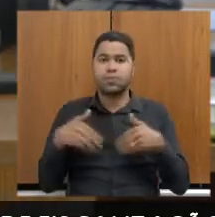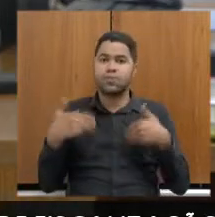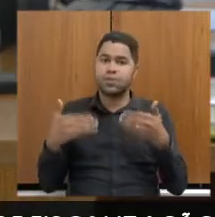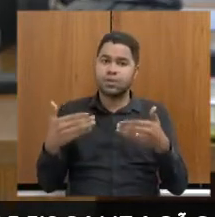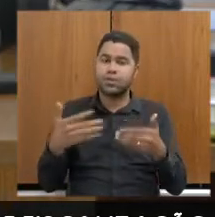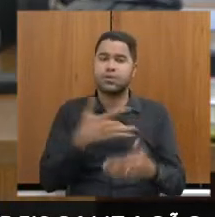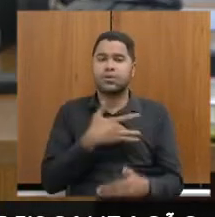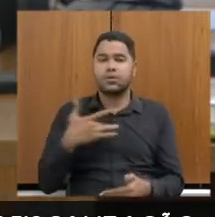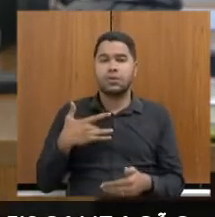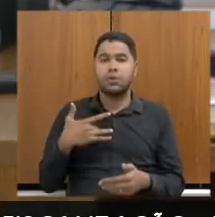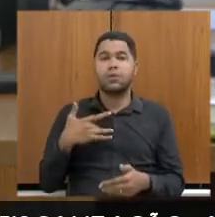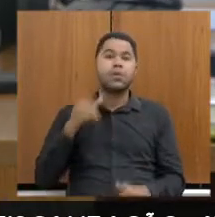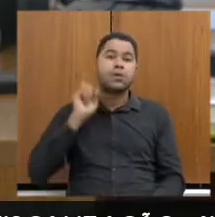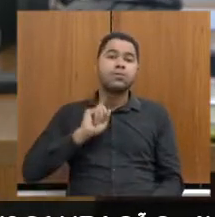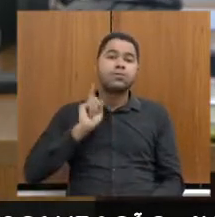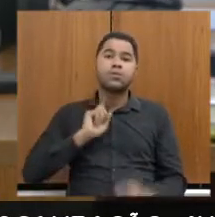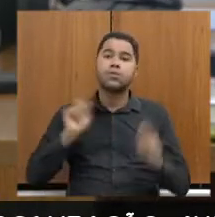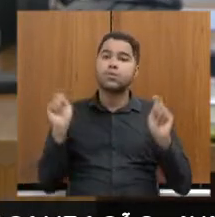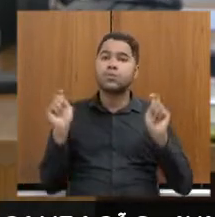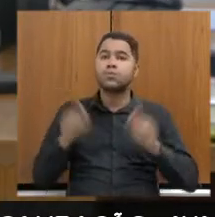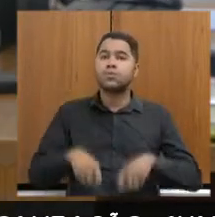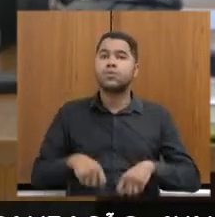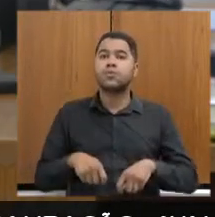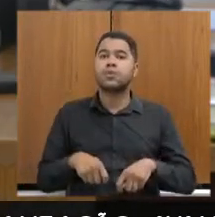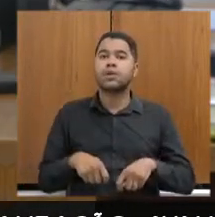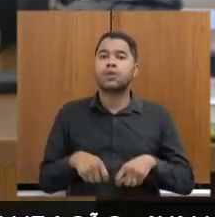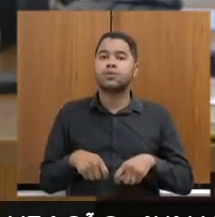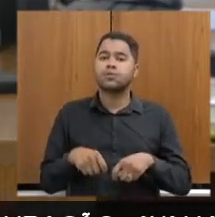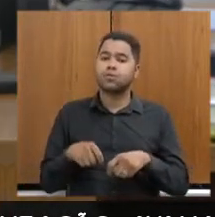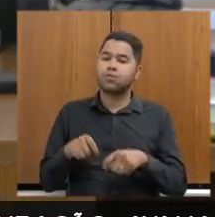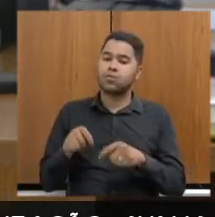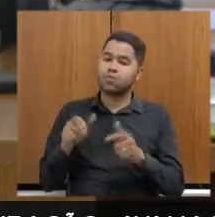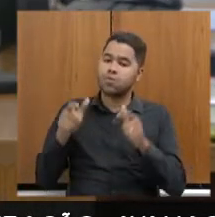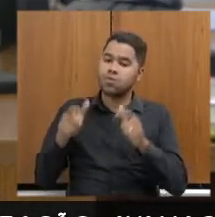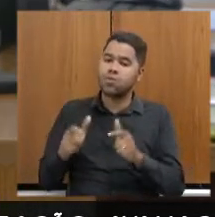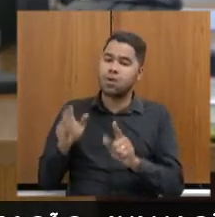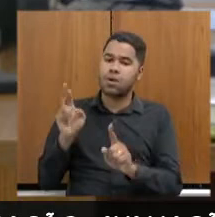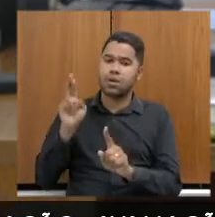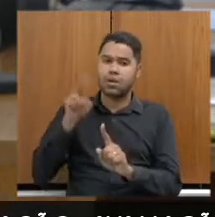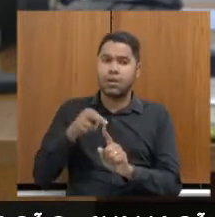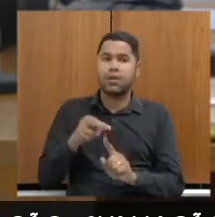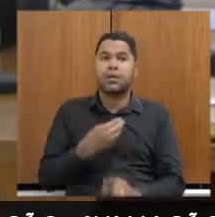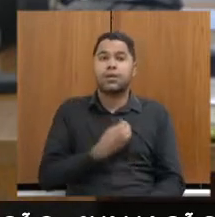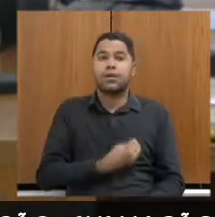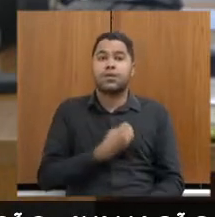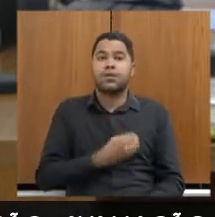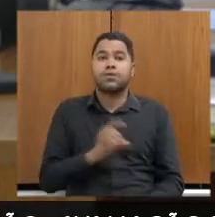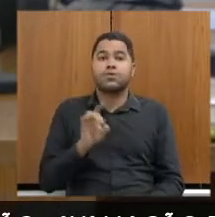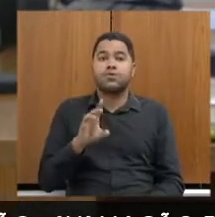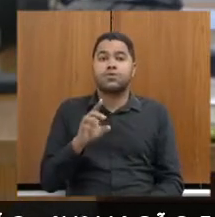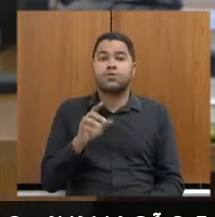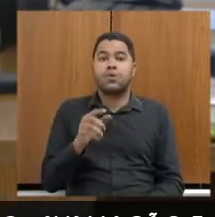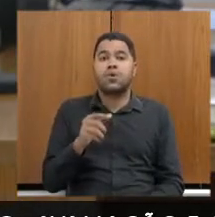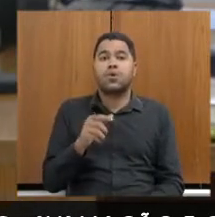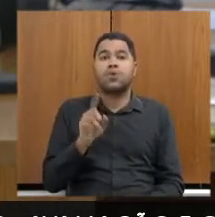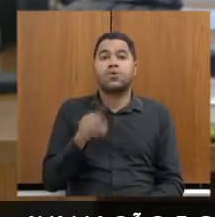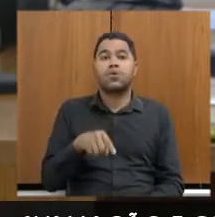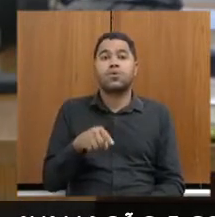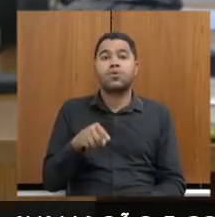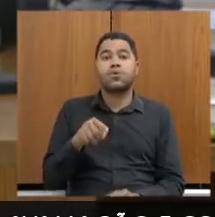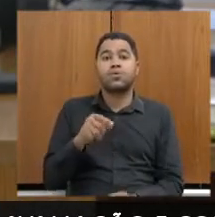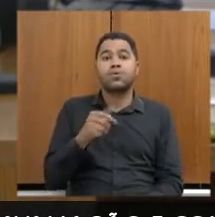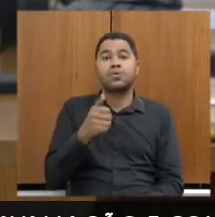pode para que Minas Gerais pudesse ser ter um centro de referência existe um só 7 centros de referência no Brasil